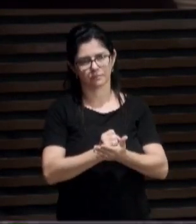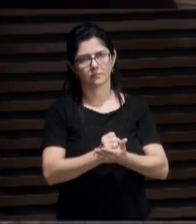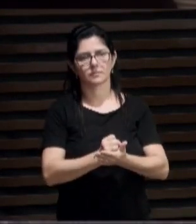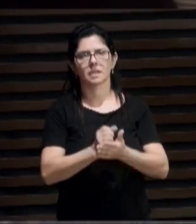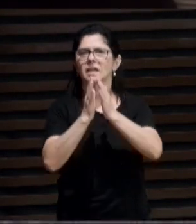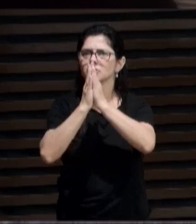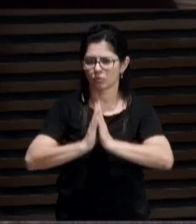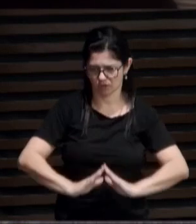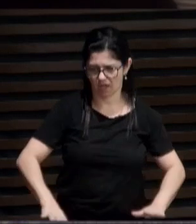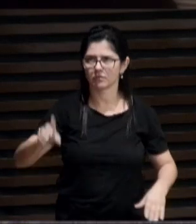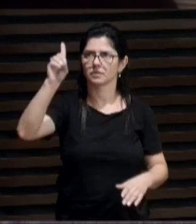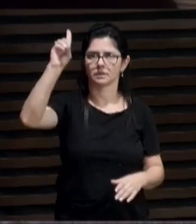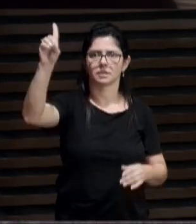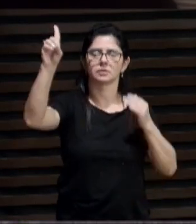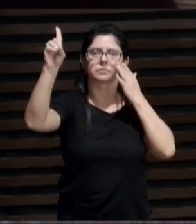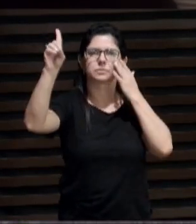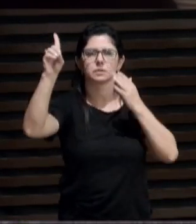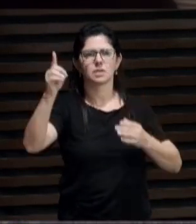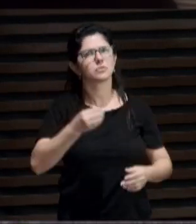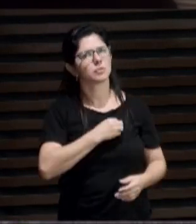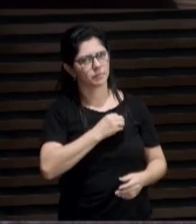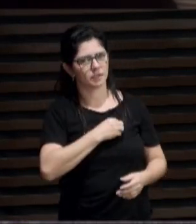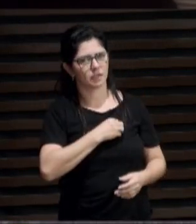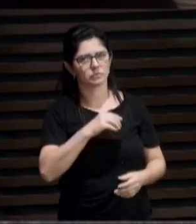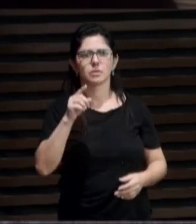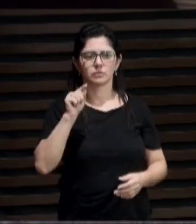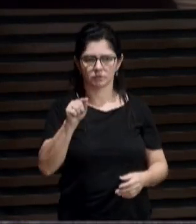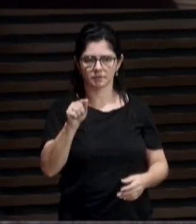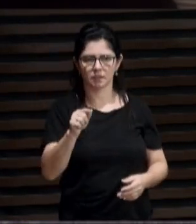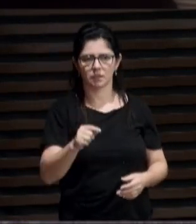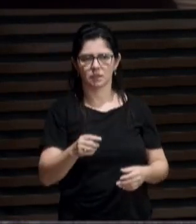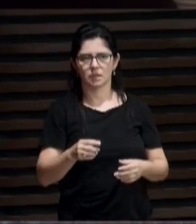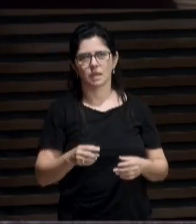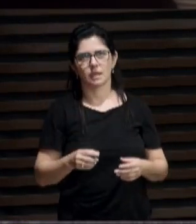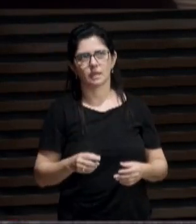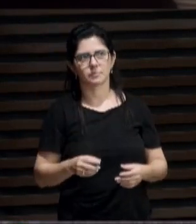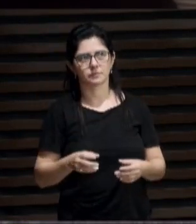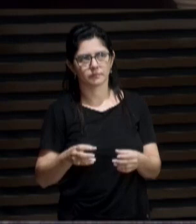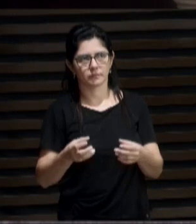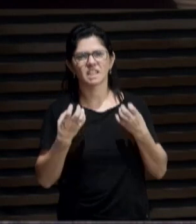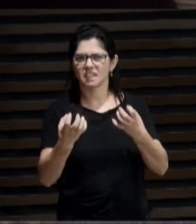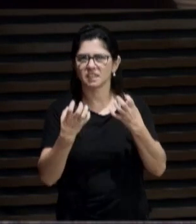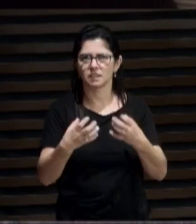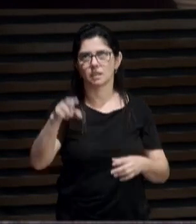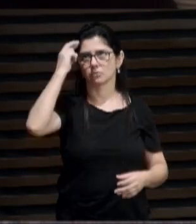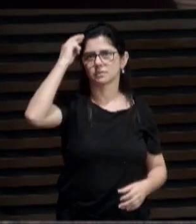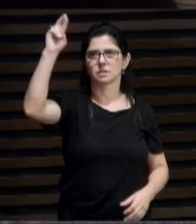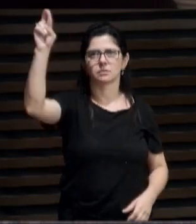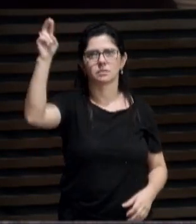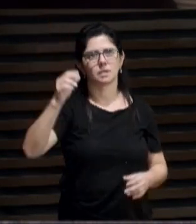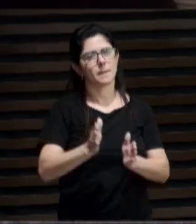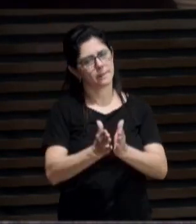você o seu pecado, a sua natureza, você queria o Senhor? A Bíblia diz que